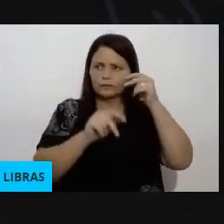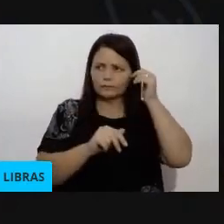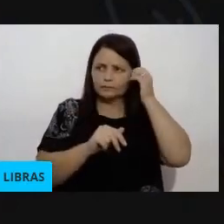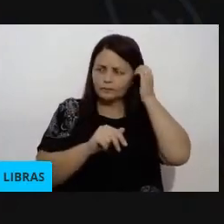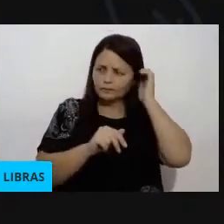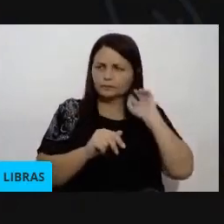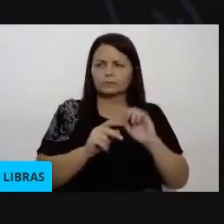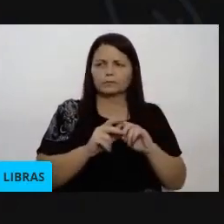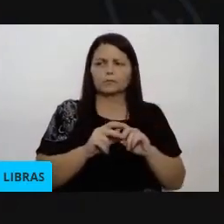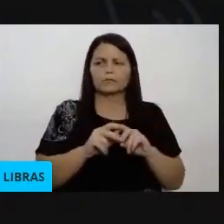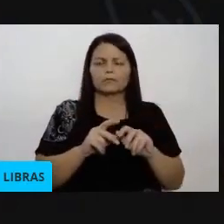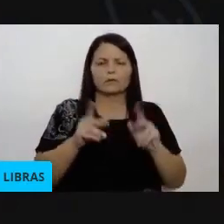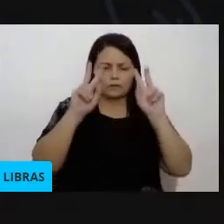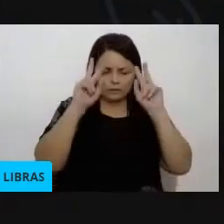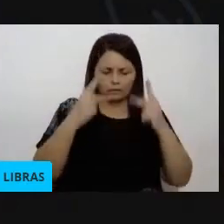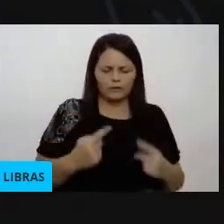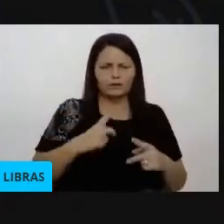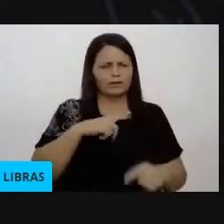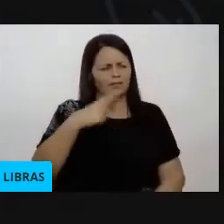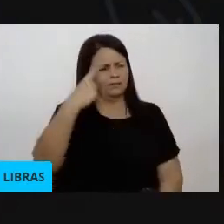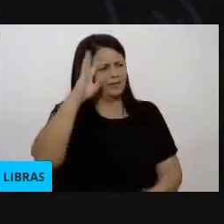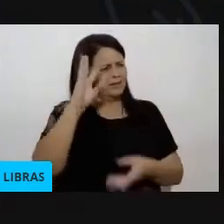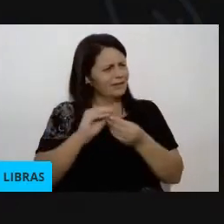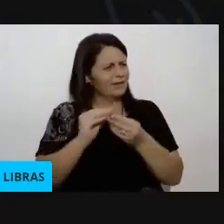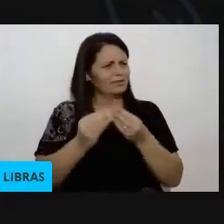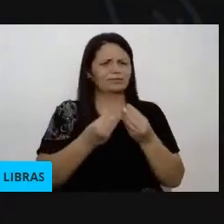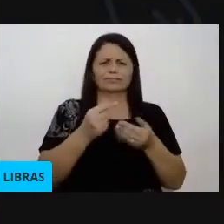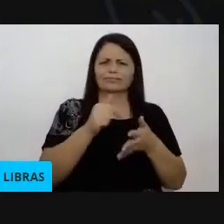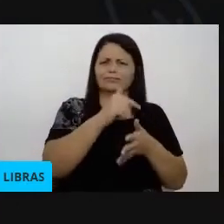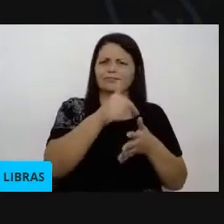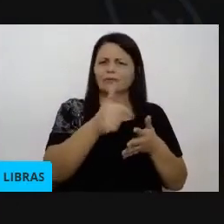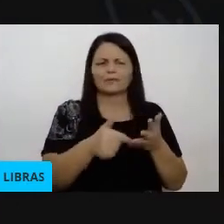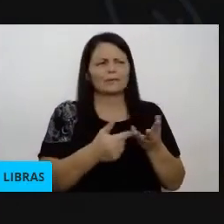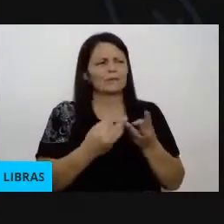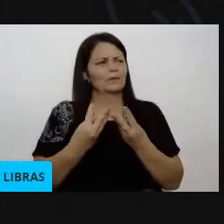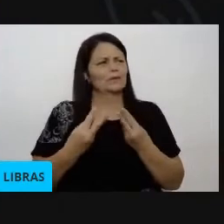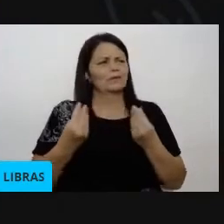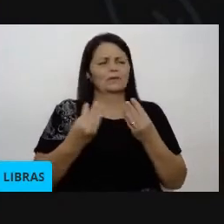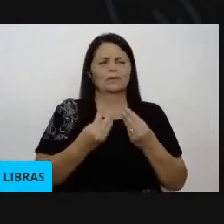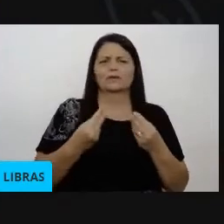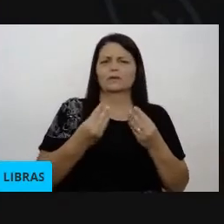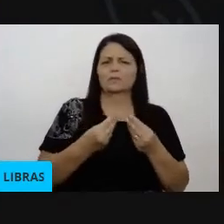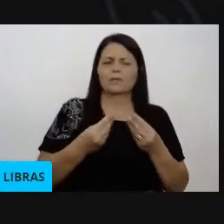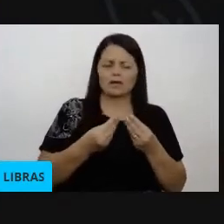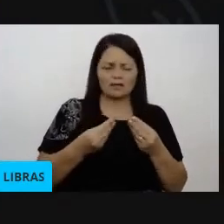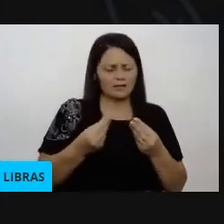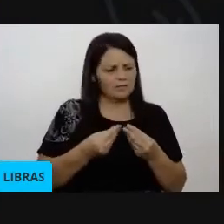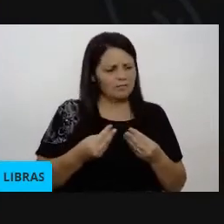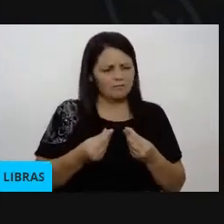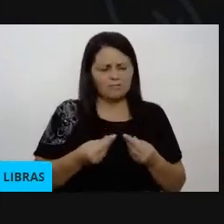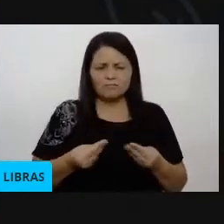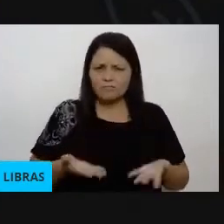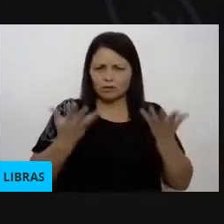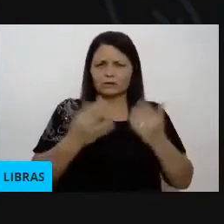O ser humano, eu acho que tem que começar a pensar em questões que sejam mais perenes, né?